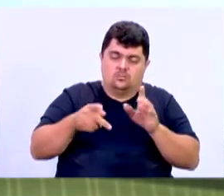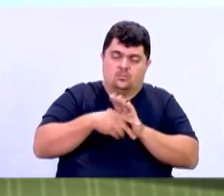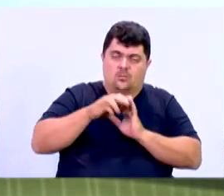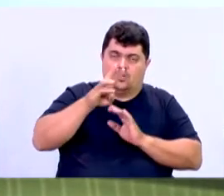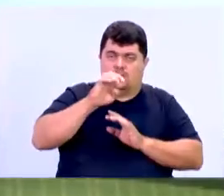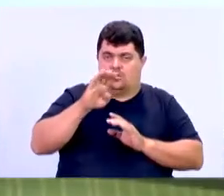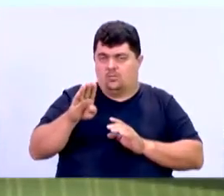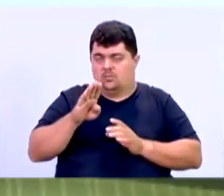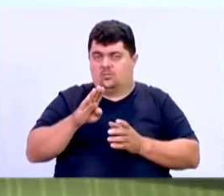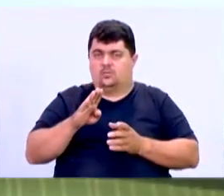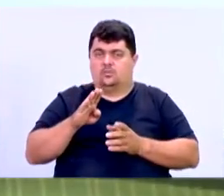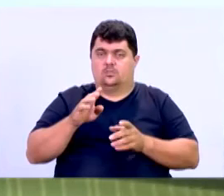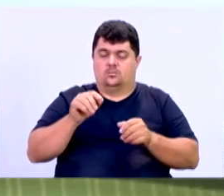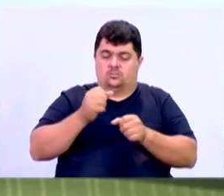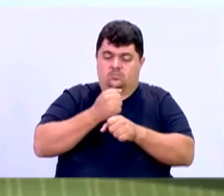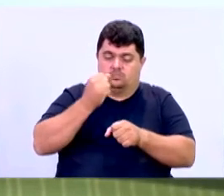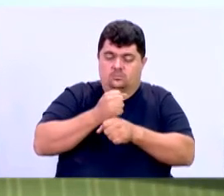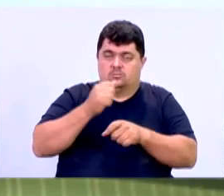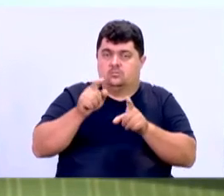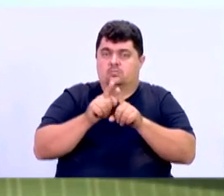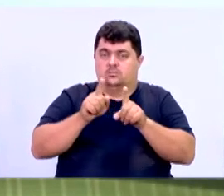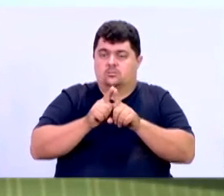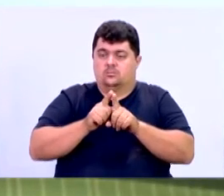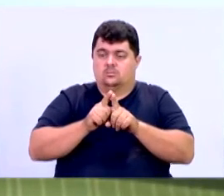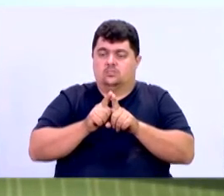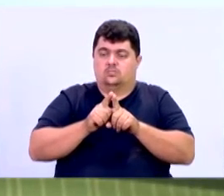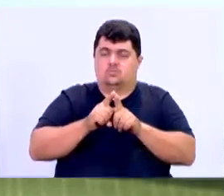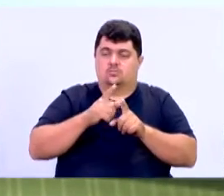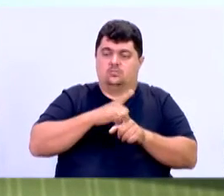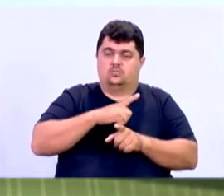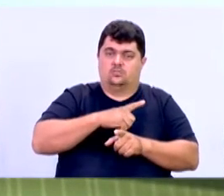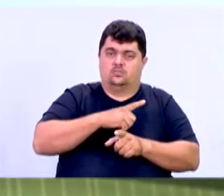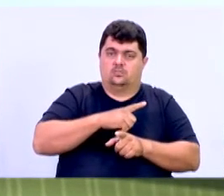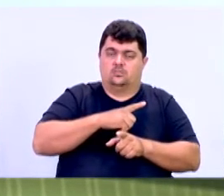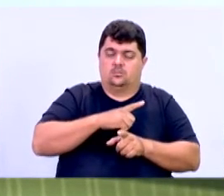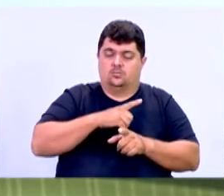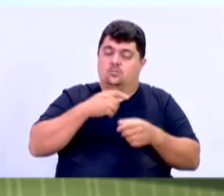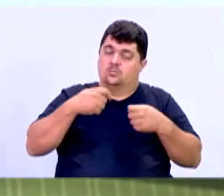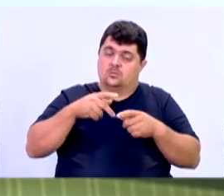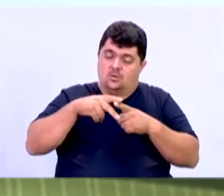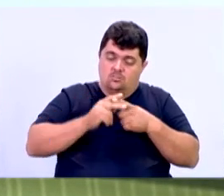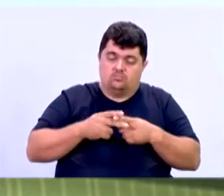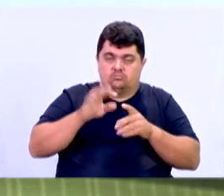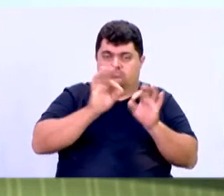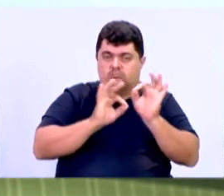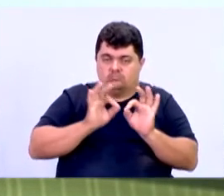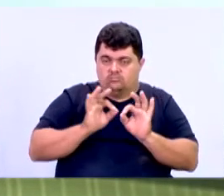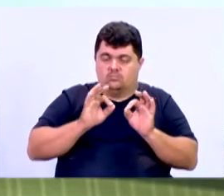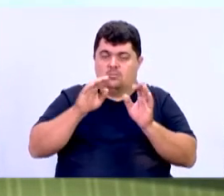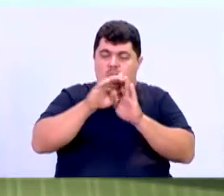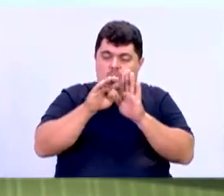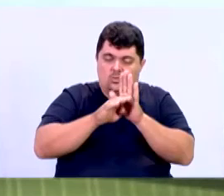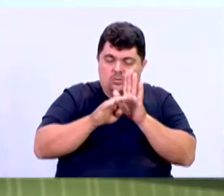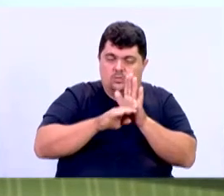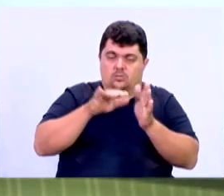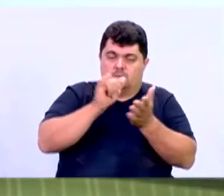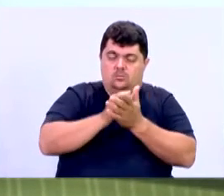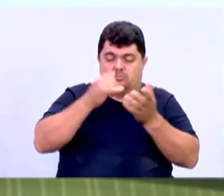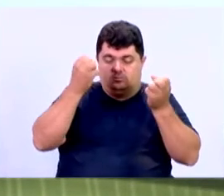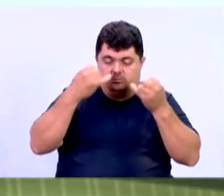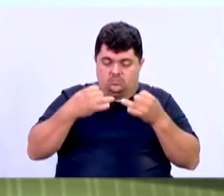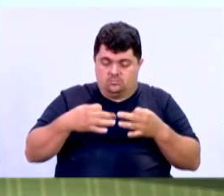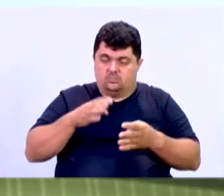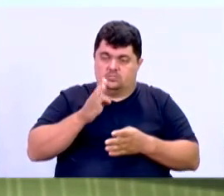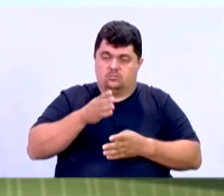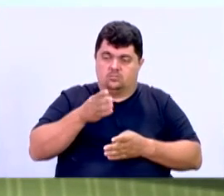web, construir essas funcionalidades. Para isso a gente precisa de ferramentas, que é o tutorial de instalação que está